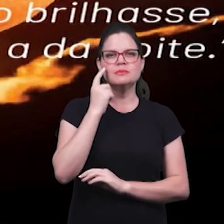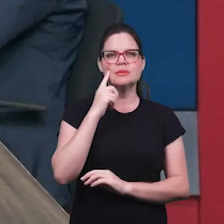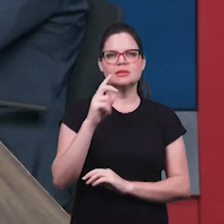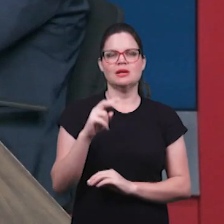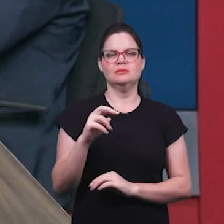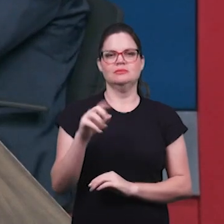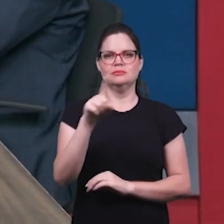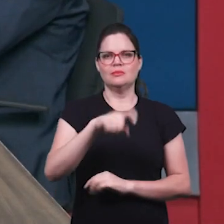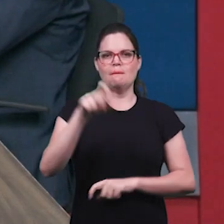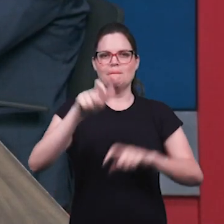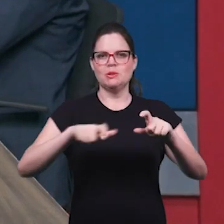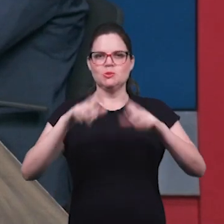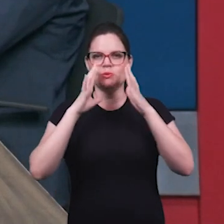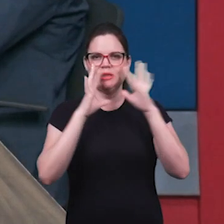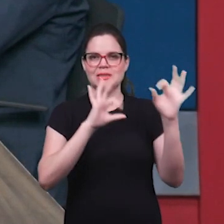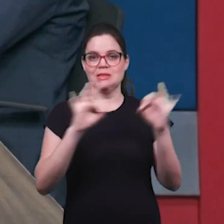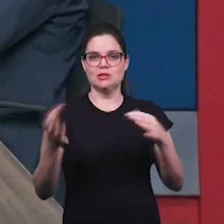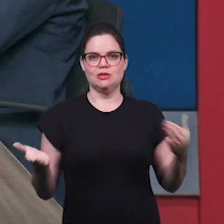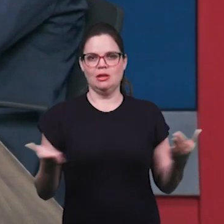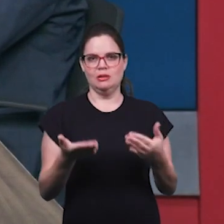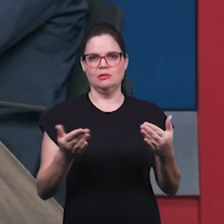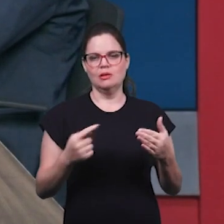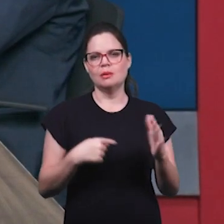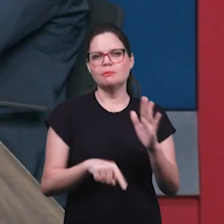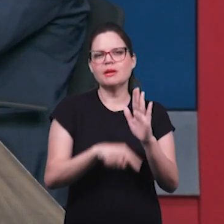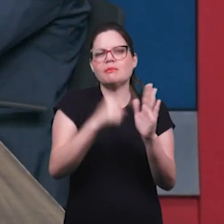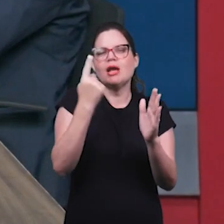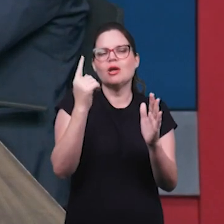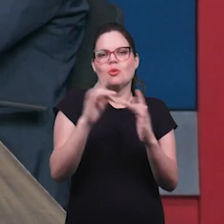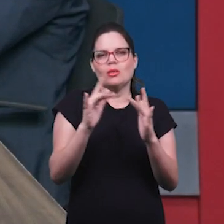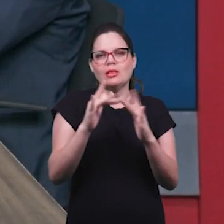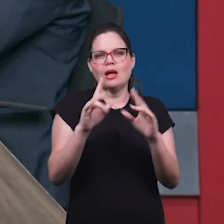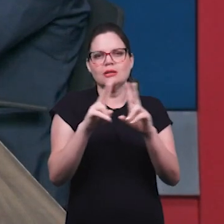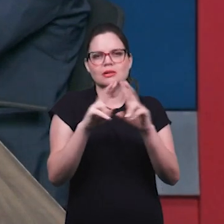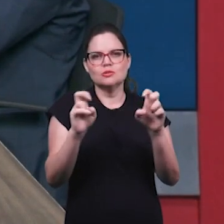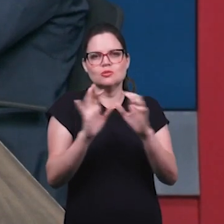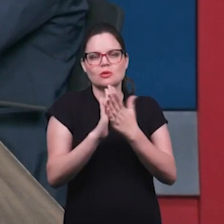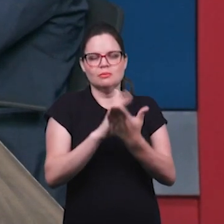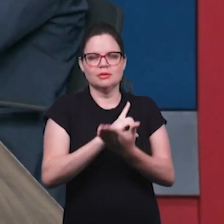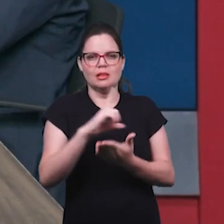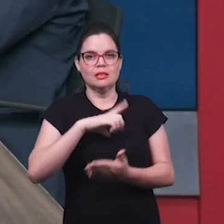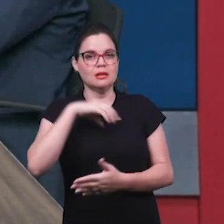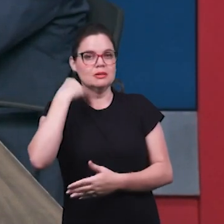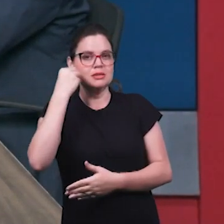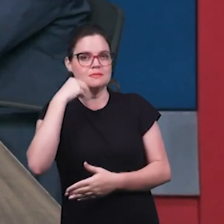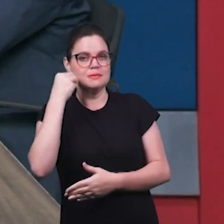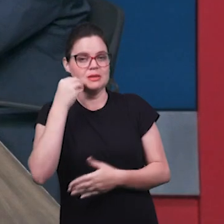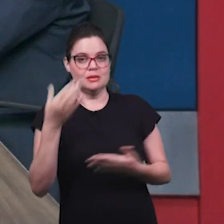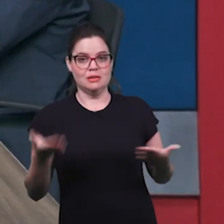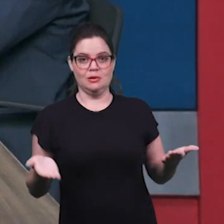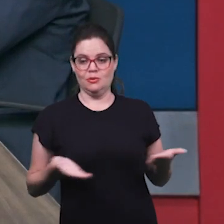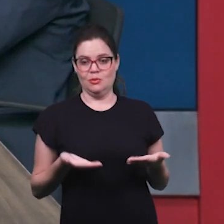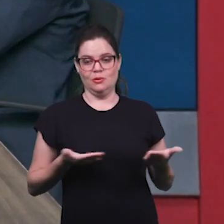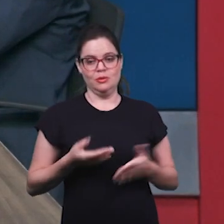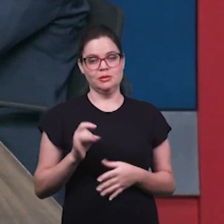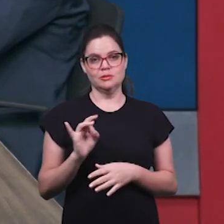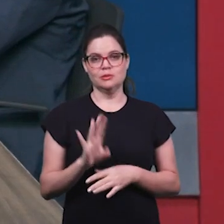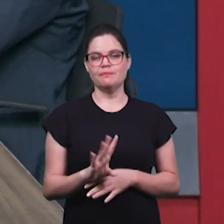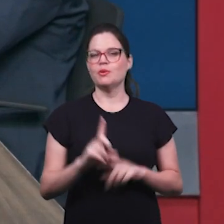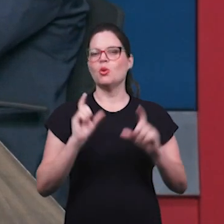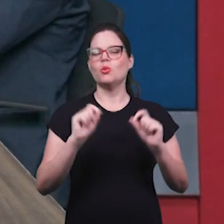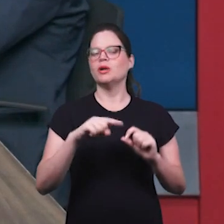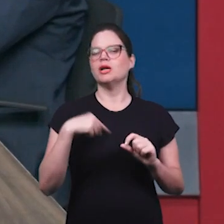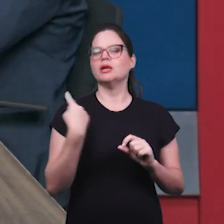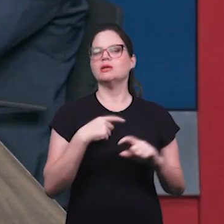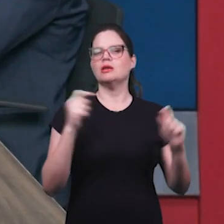agora, que estão tendo contato inicial com a palavra, estão tendo experiências somente agora, o que a gente pode dizer para